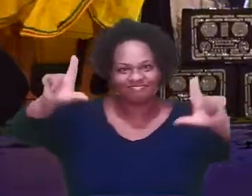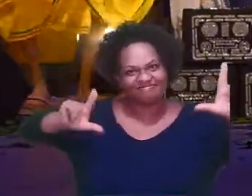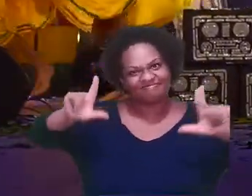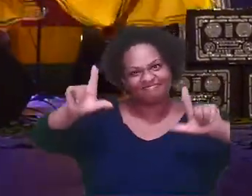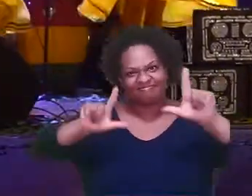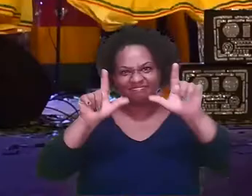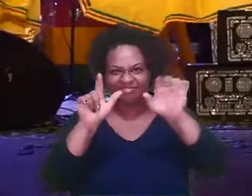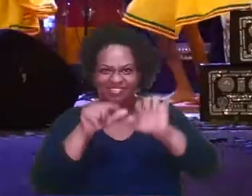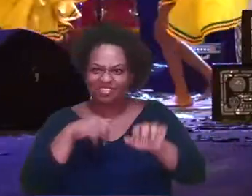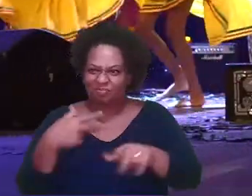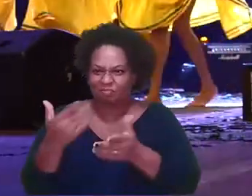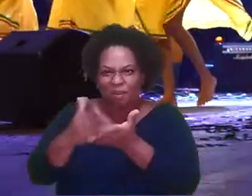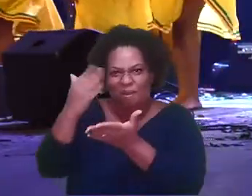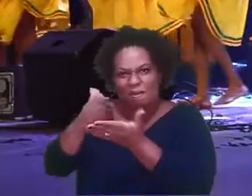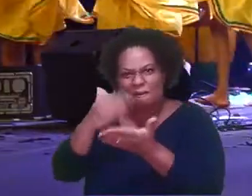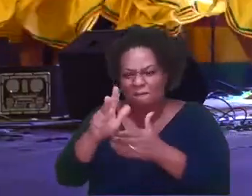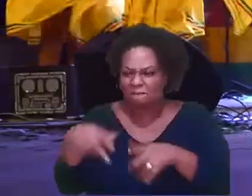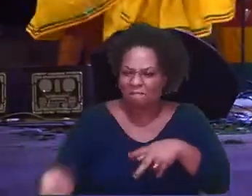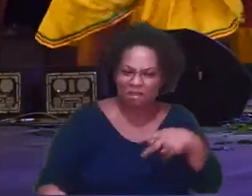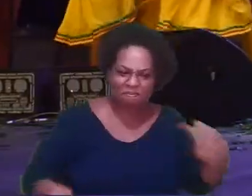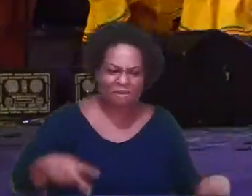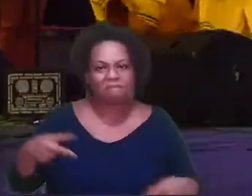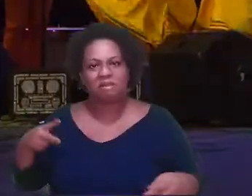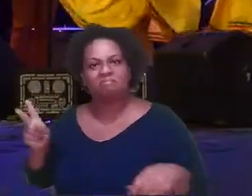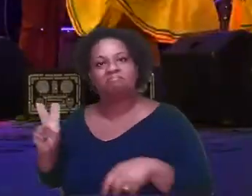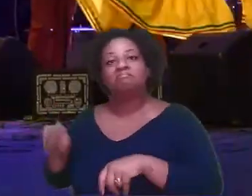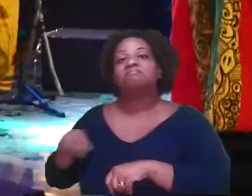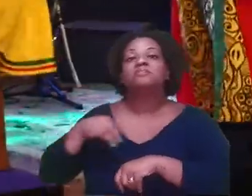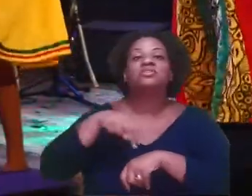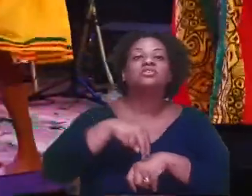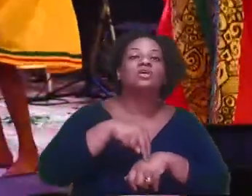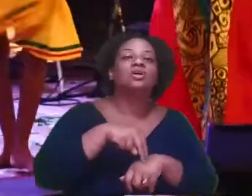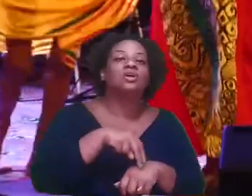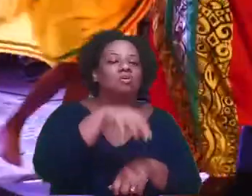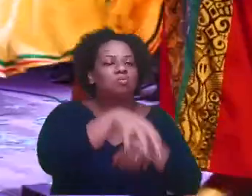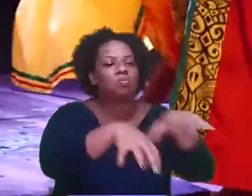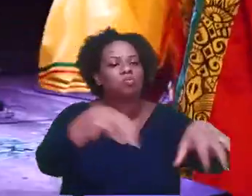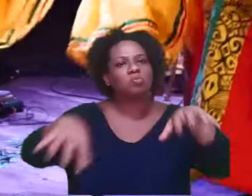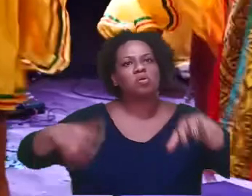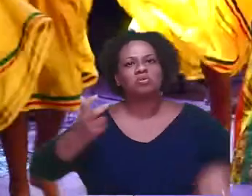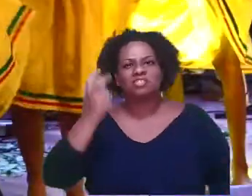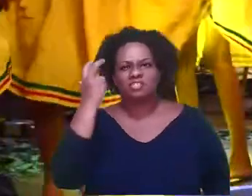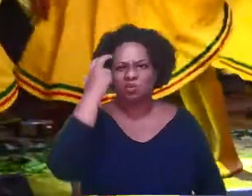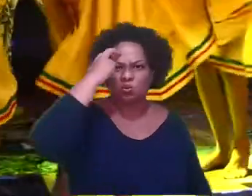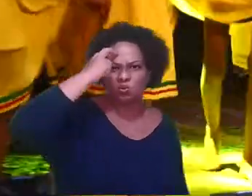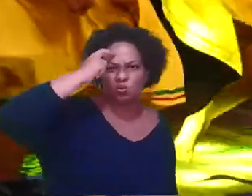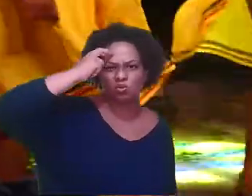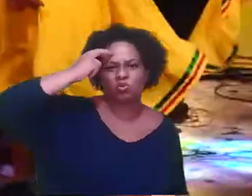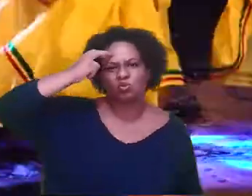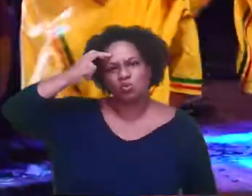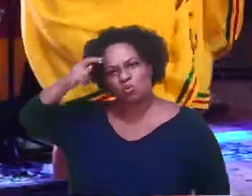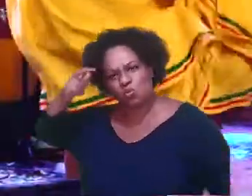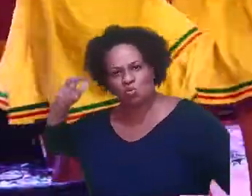pau comer. Pra fuder com a estrutura. Tá na hora do pau comer. Trazendo arte insurgente. Tá na hora